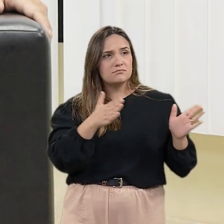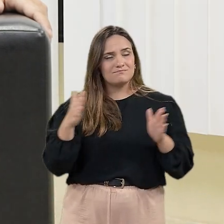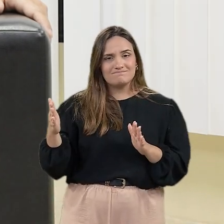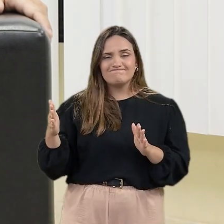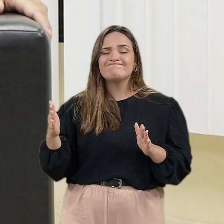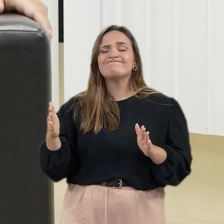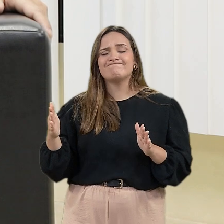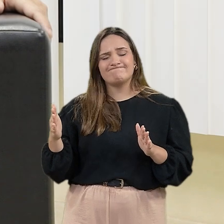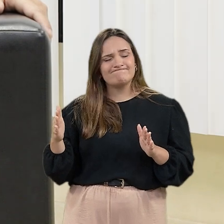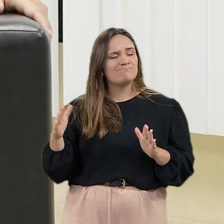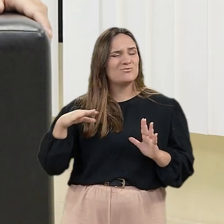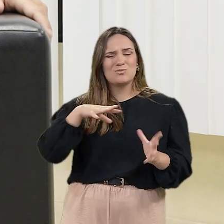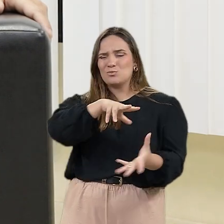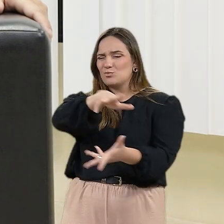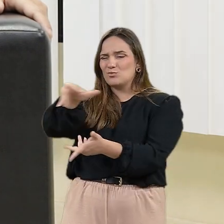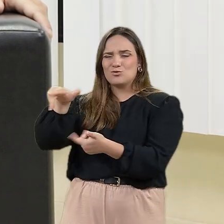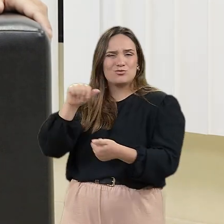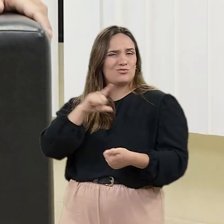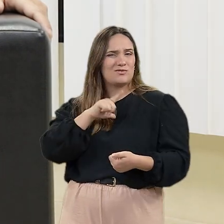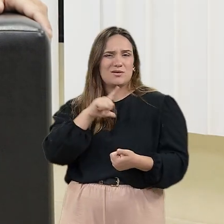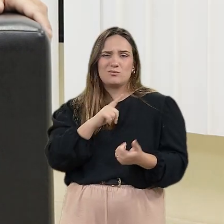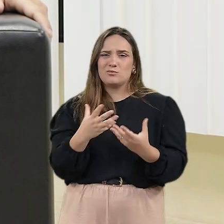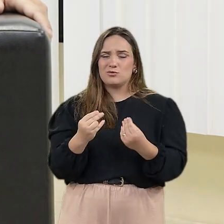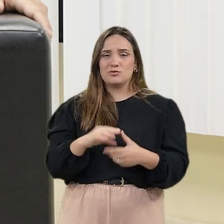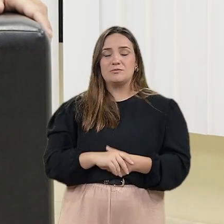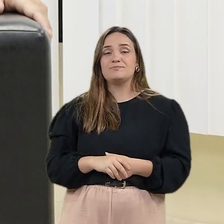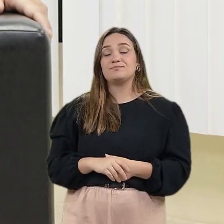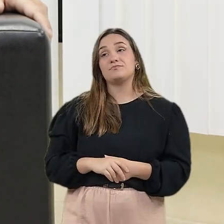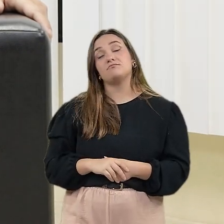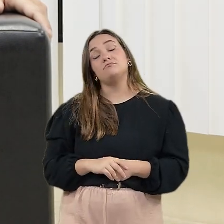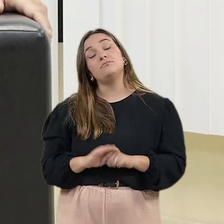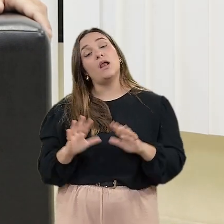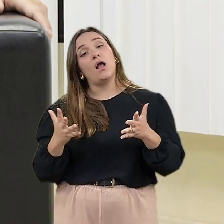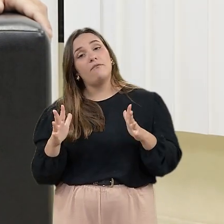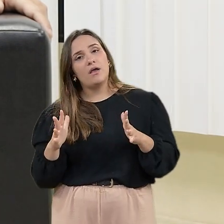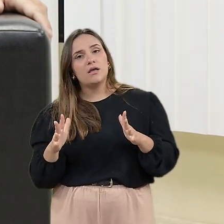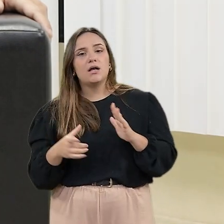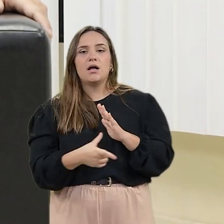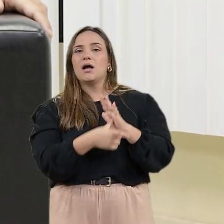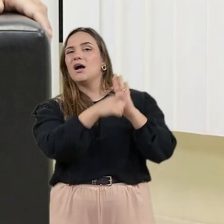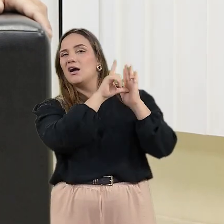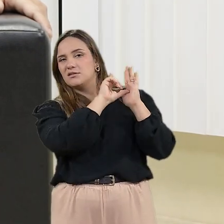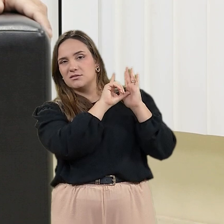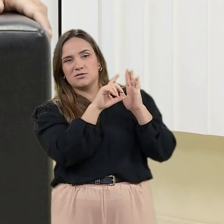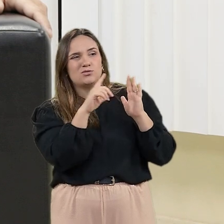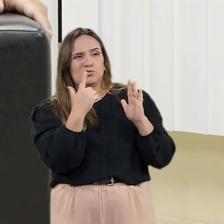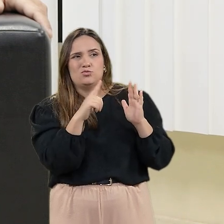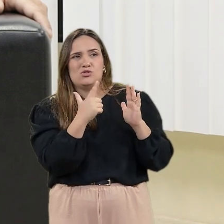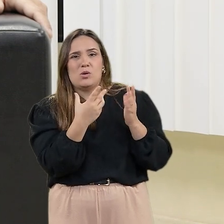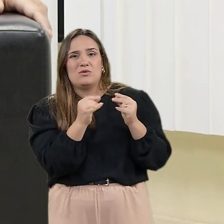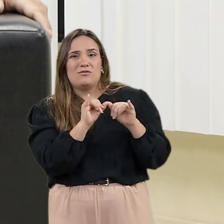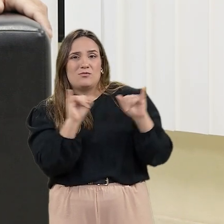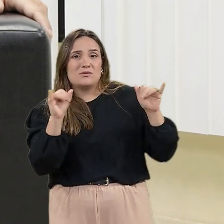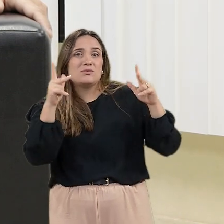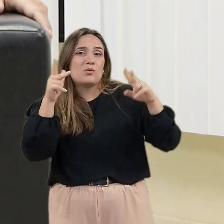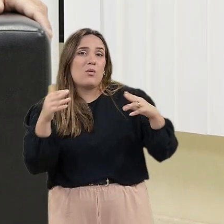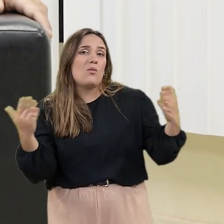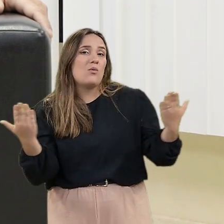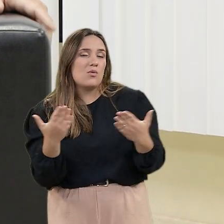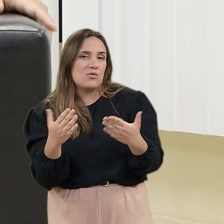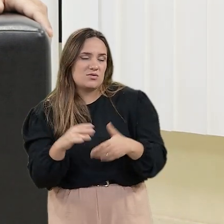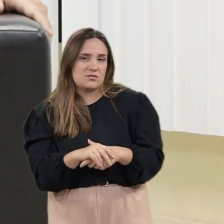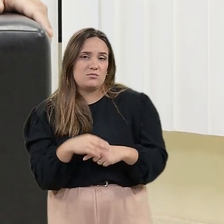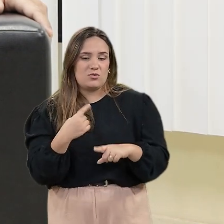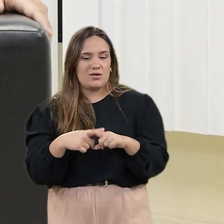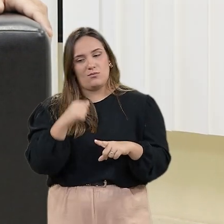observamos que isso é um fenômeno mundial, né? Talvez antes, quando a gente não tinha tanta informação como